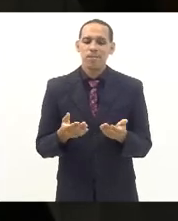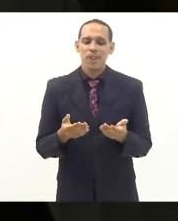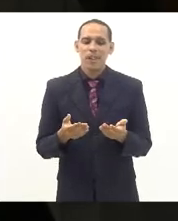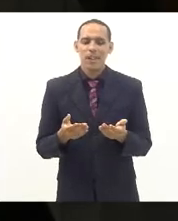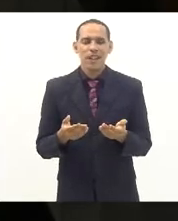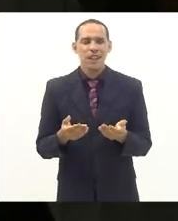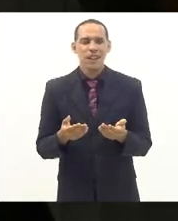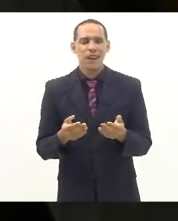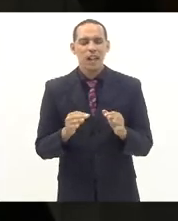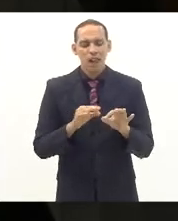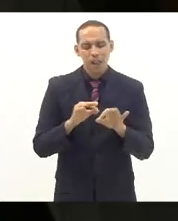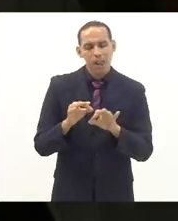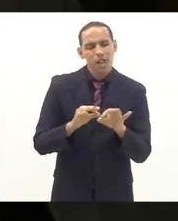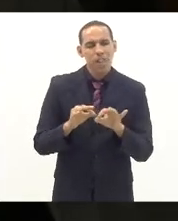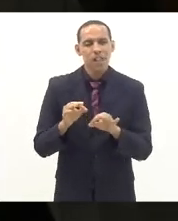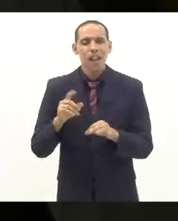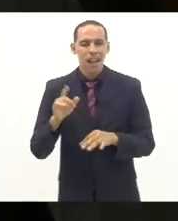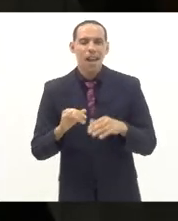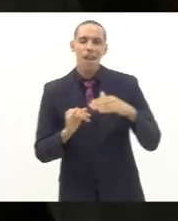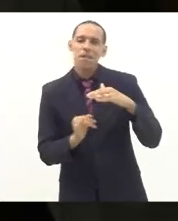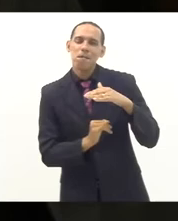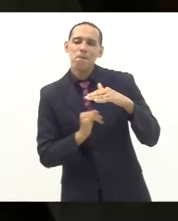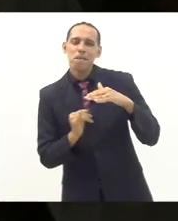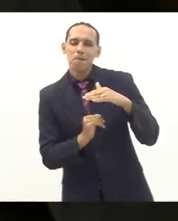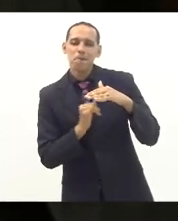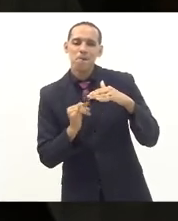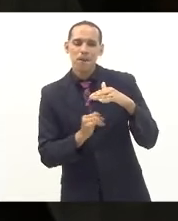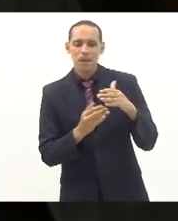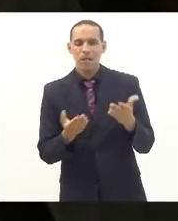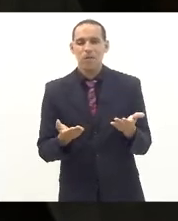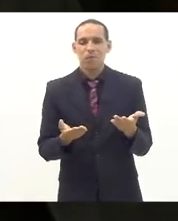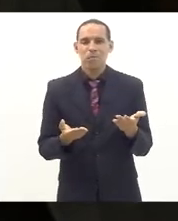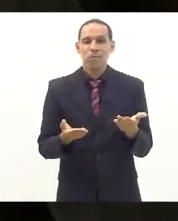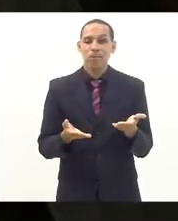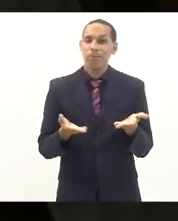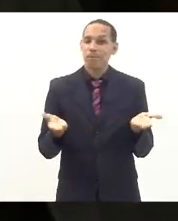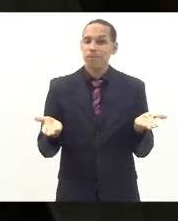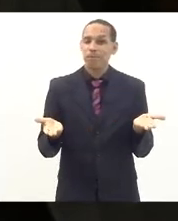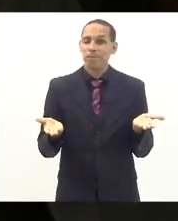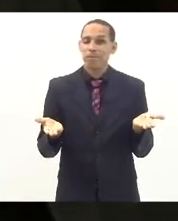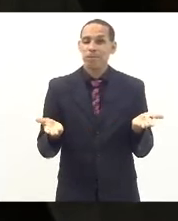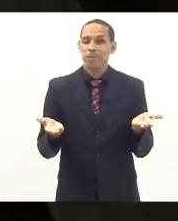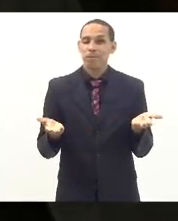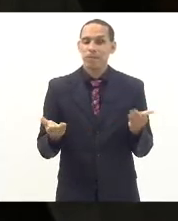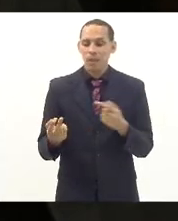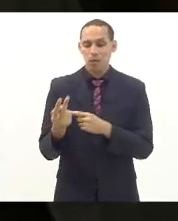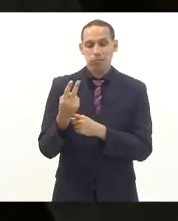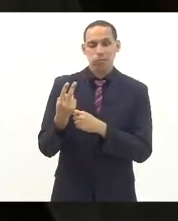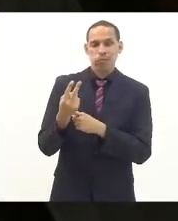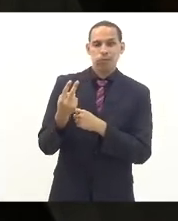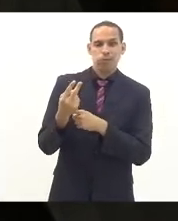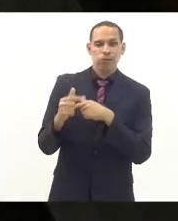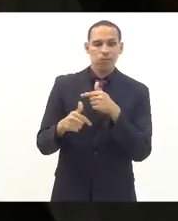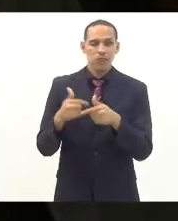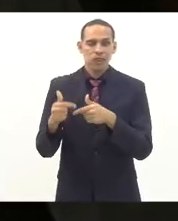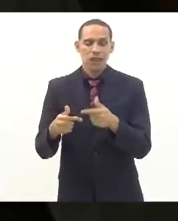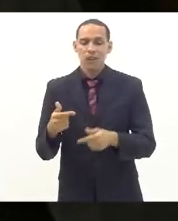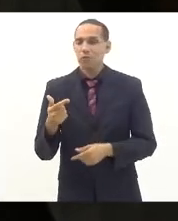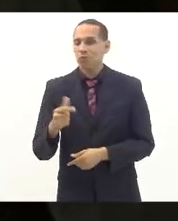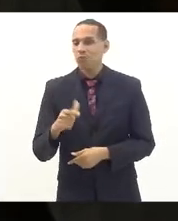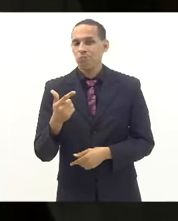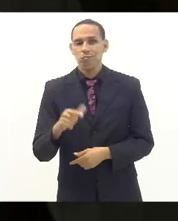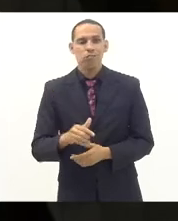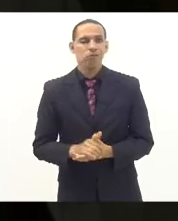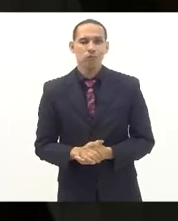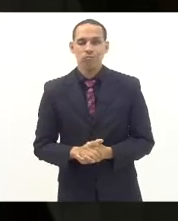improvisados que são informais que são portanto desprovidas de proteção ao trabalhador desprovido de